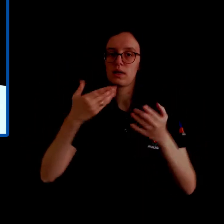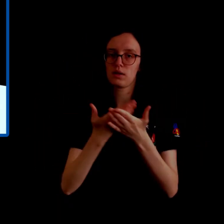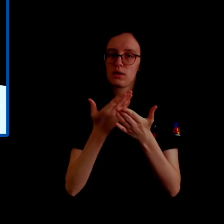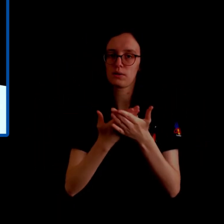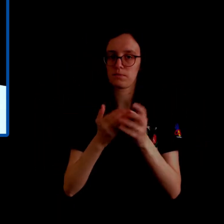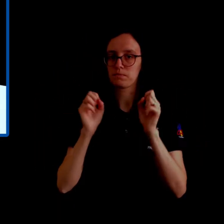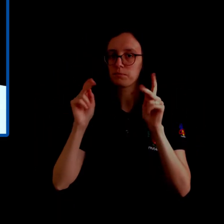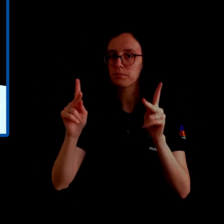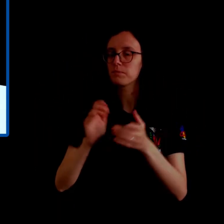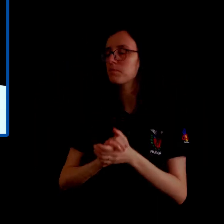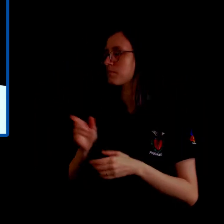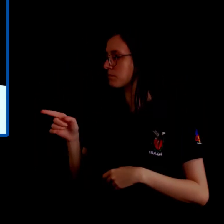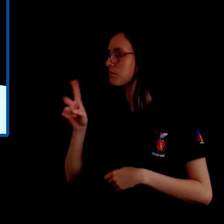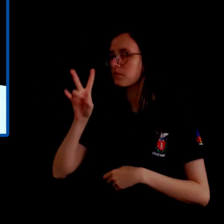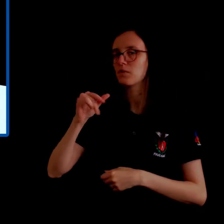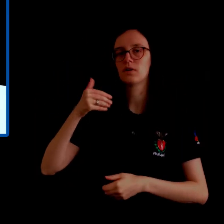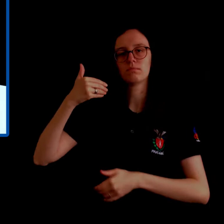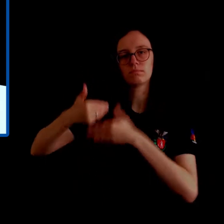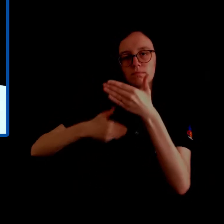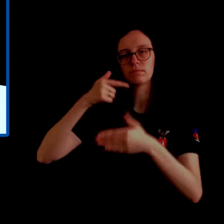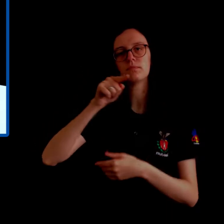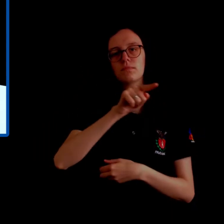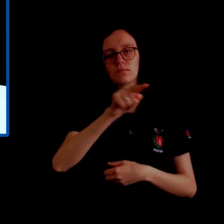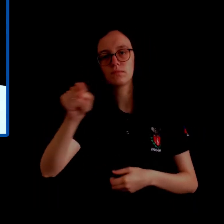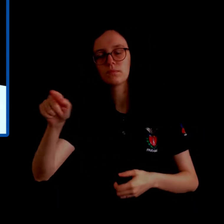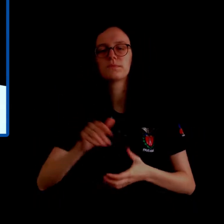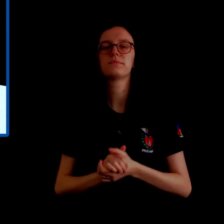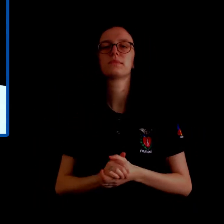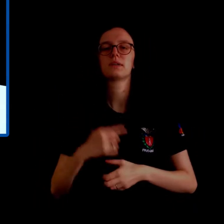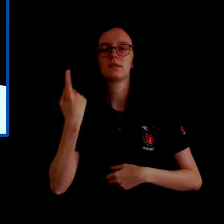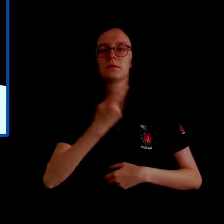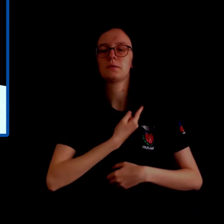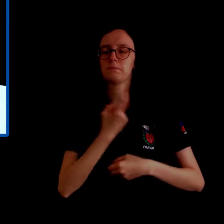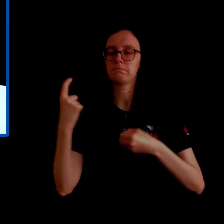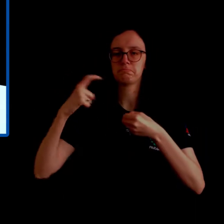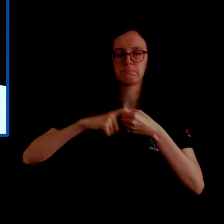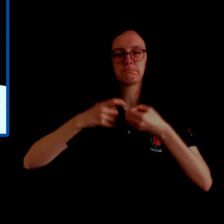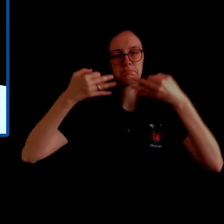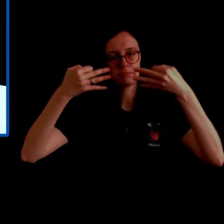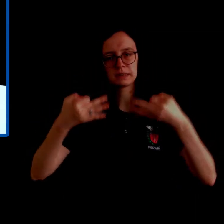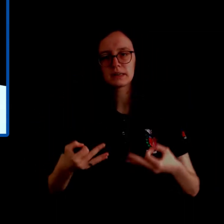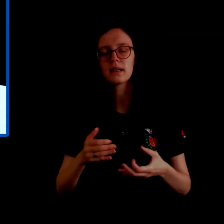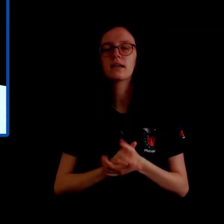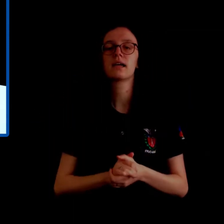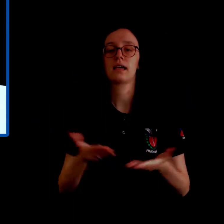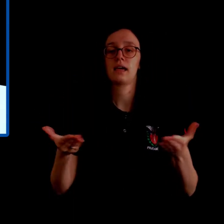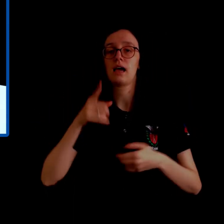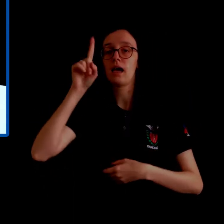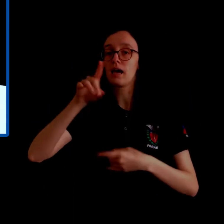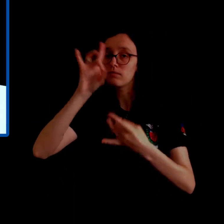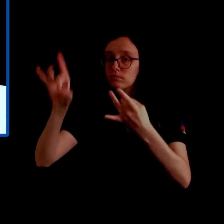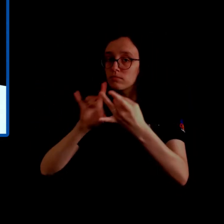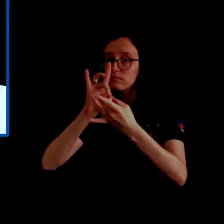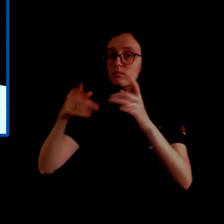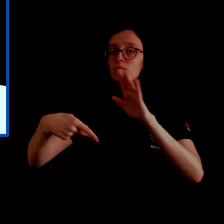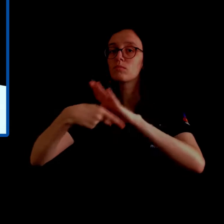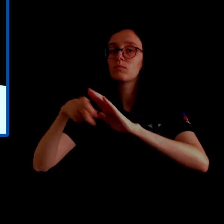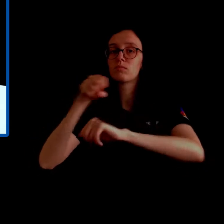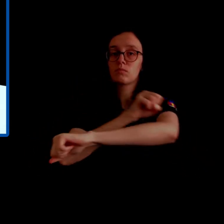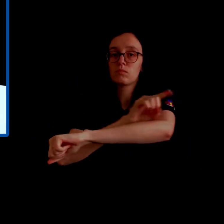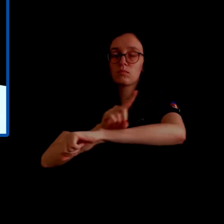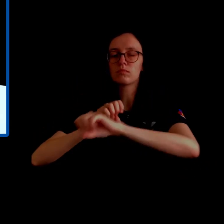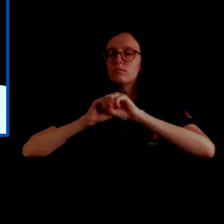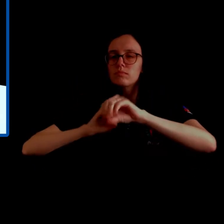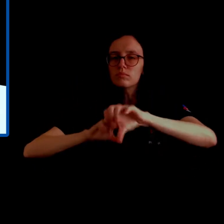Tiago vai desenvolver com vocês. A gente trabalha bem em parceria. Agora é ação específica de Secretaria de